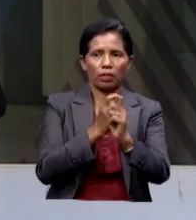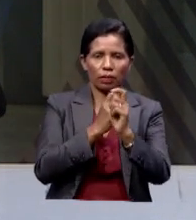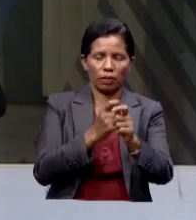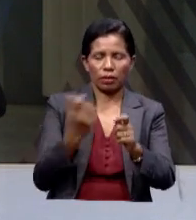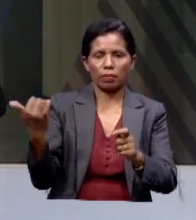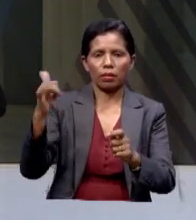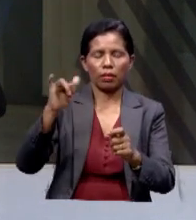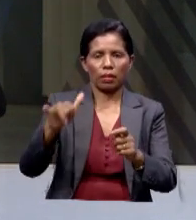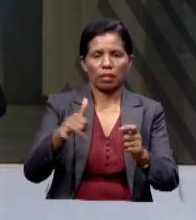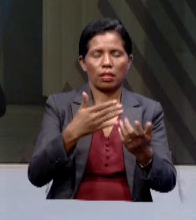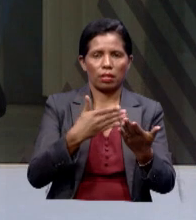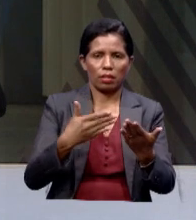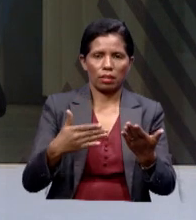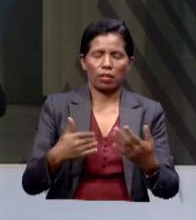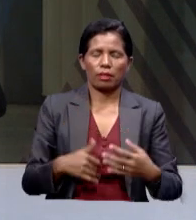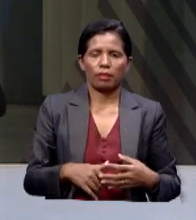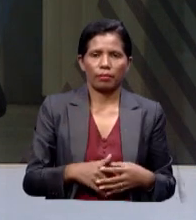produto.